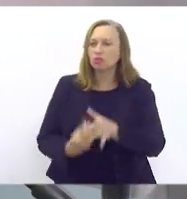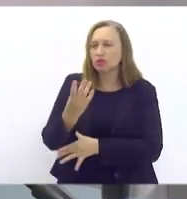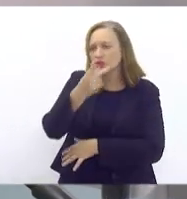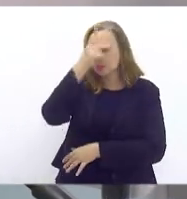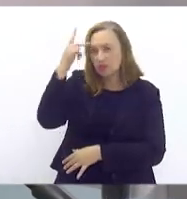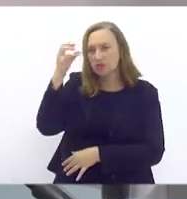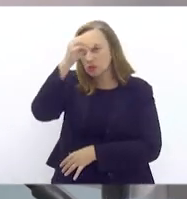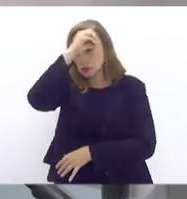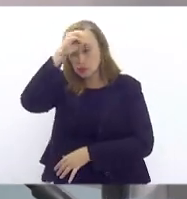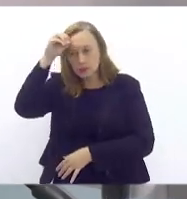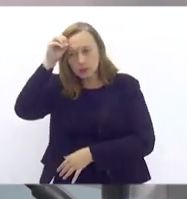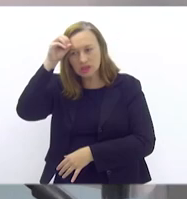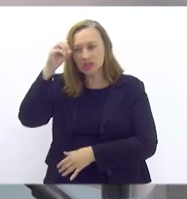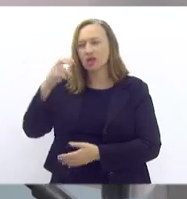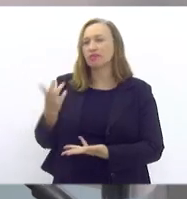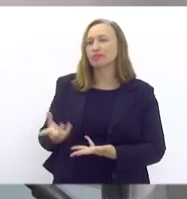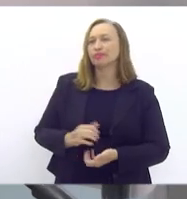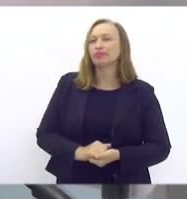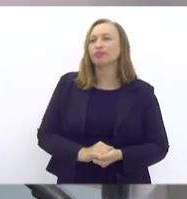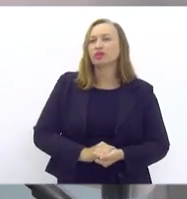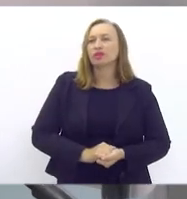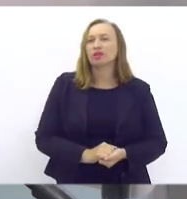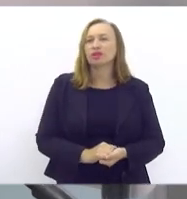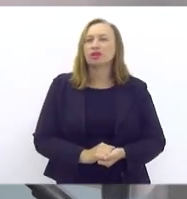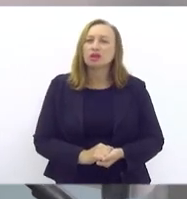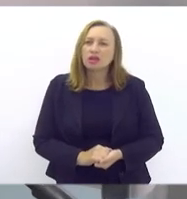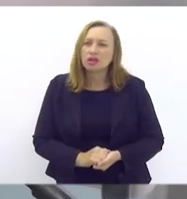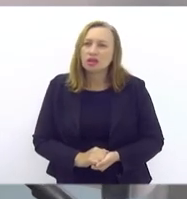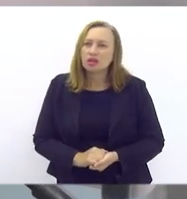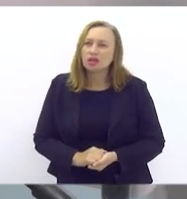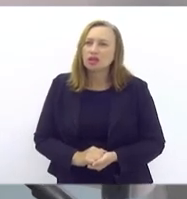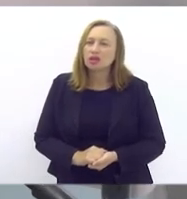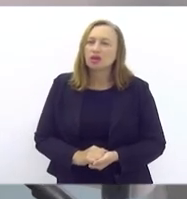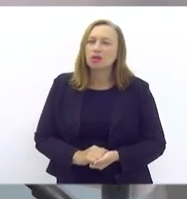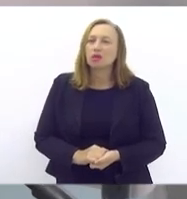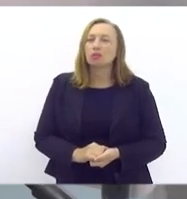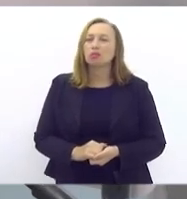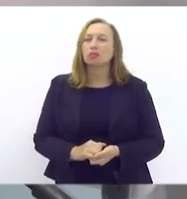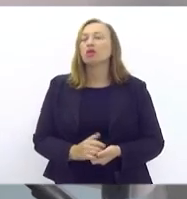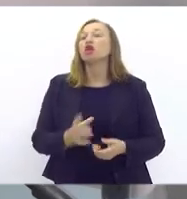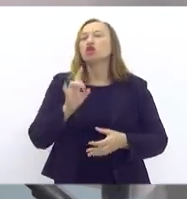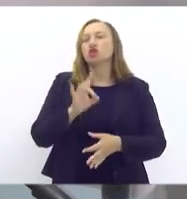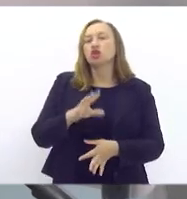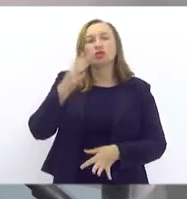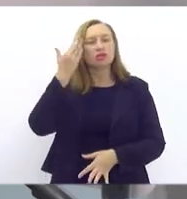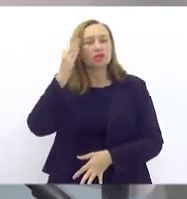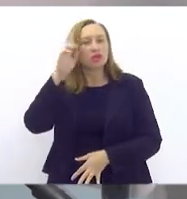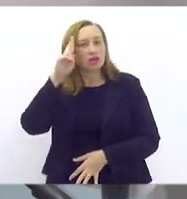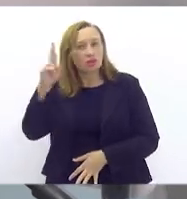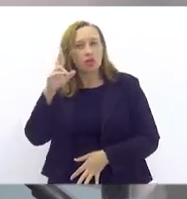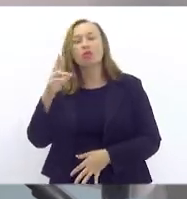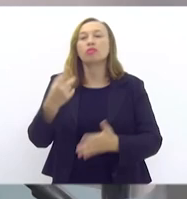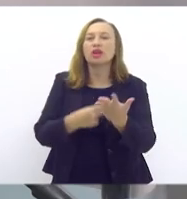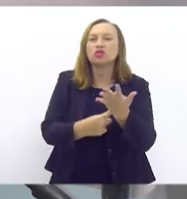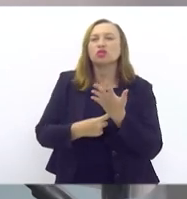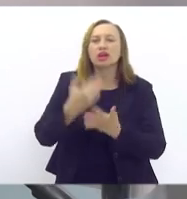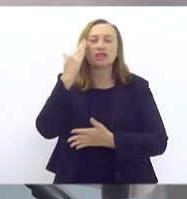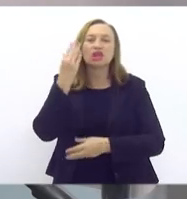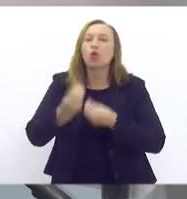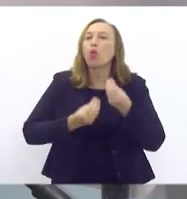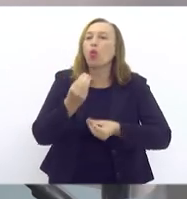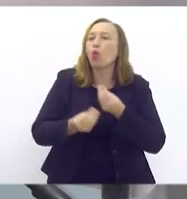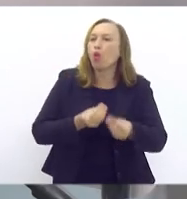com traumas que vão carregar por muito tempo então queria só que o Senhor refletisse nos ajudasse a entender como é que a gente pode